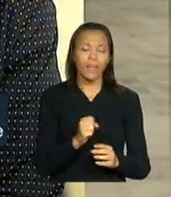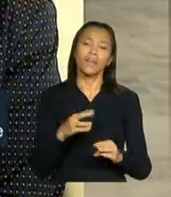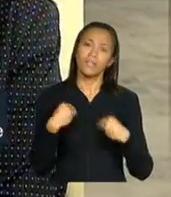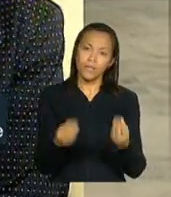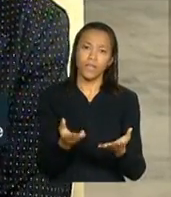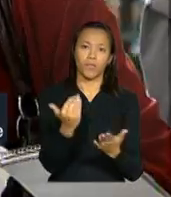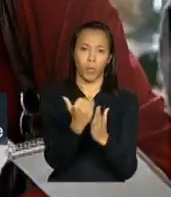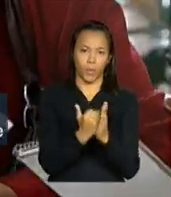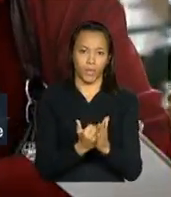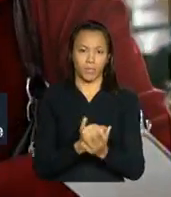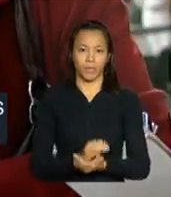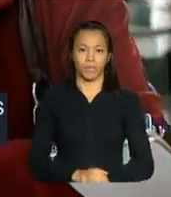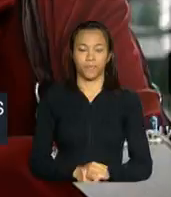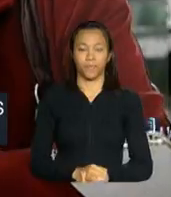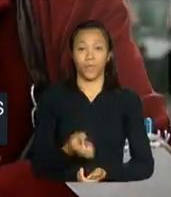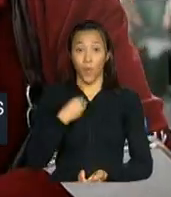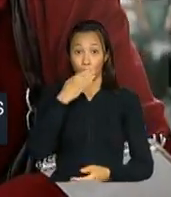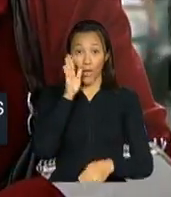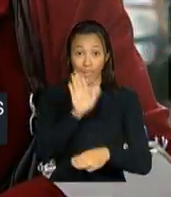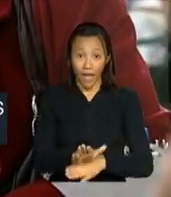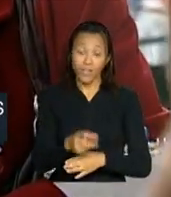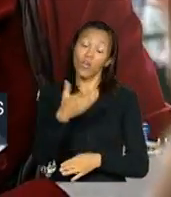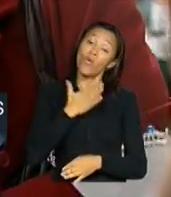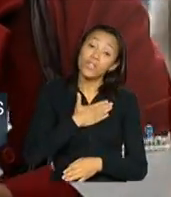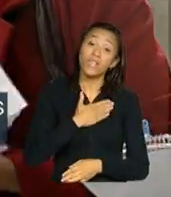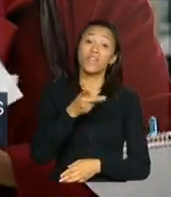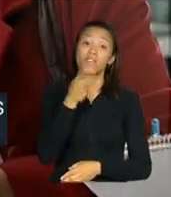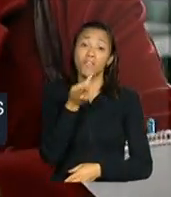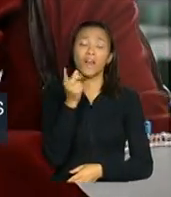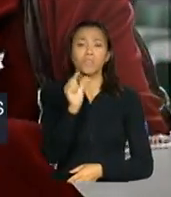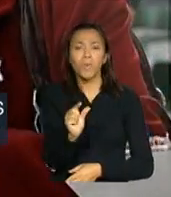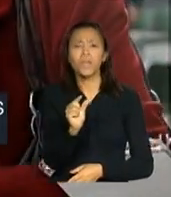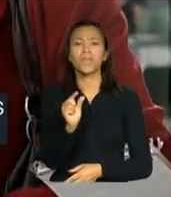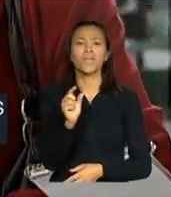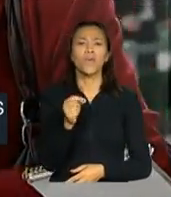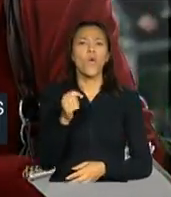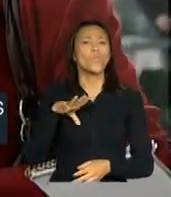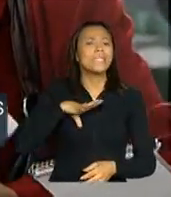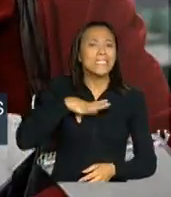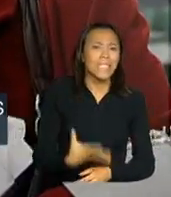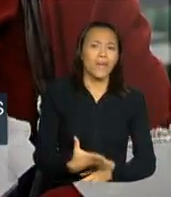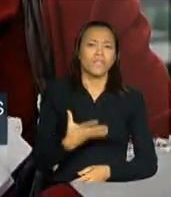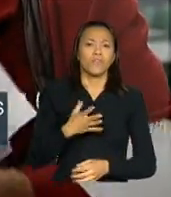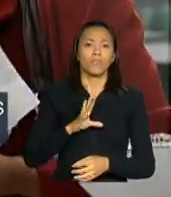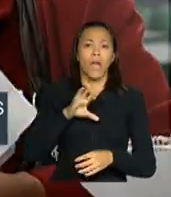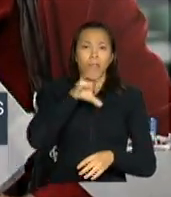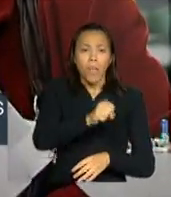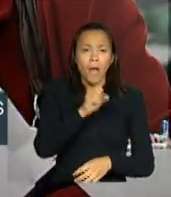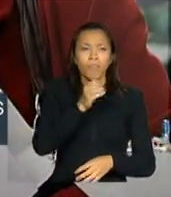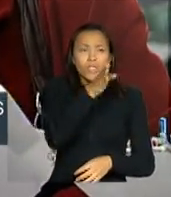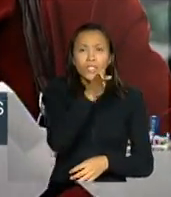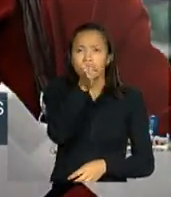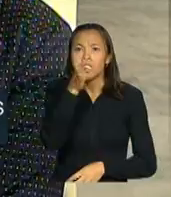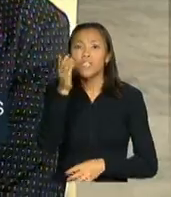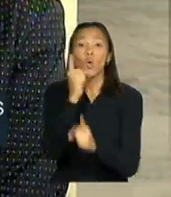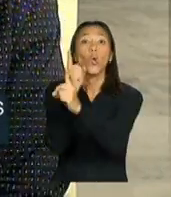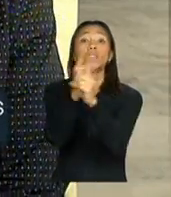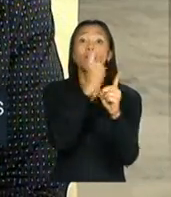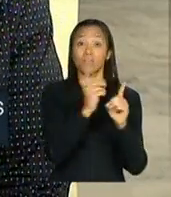pobreza Boa tarde Ministro Eu queria que a senhora falasse um pouquinho sobre a questão do desafio da busca ativa dessas